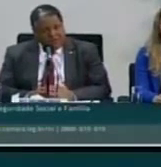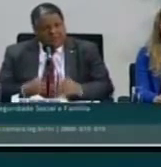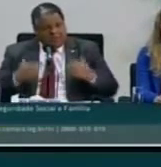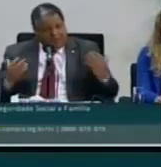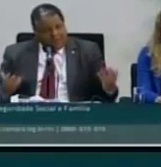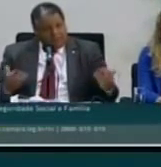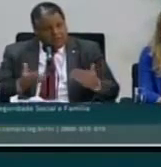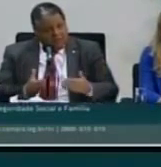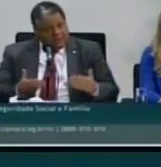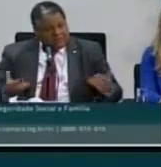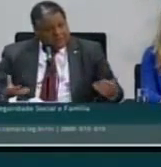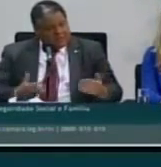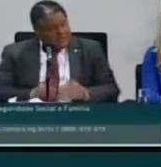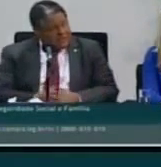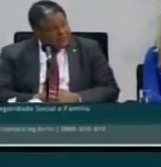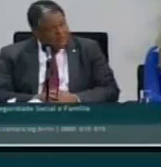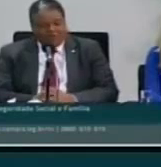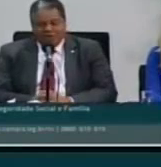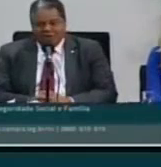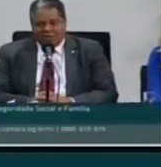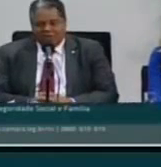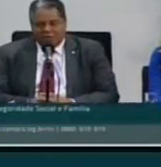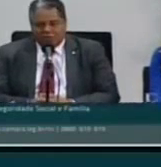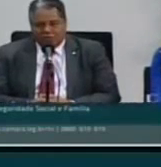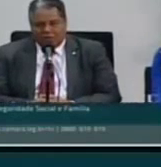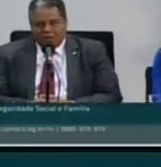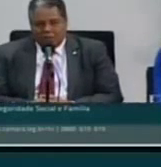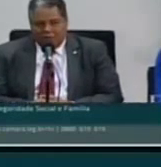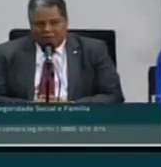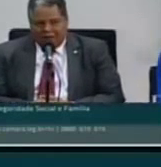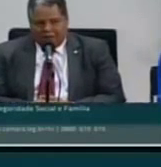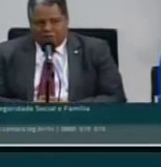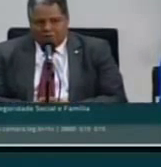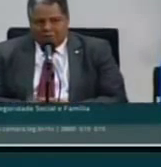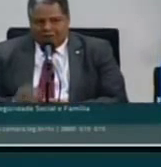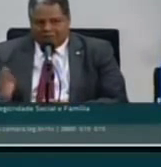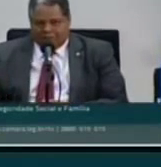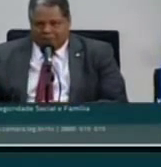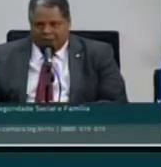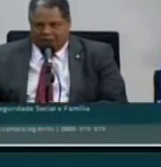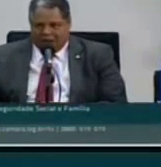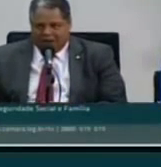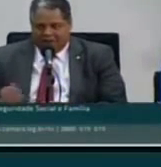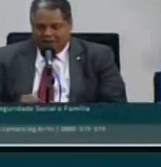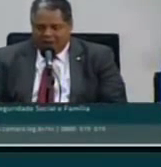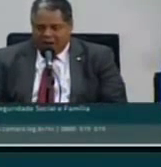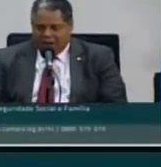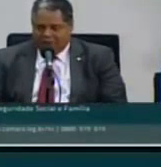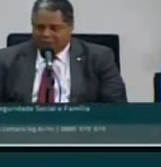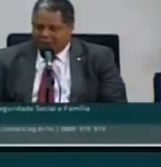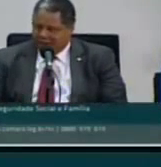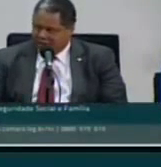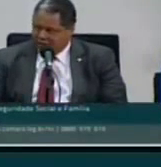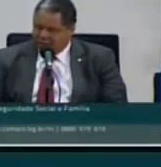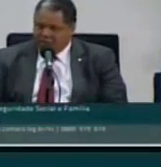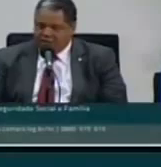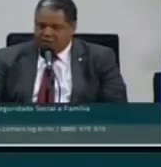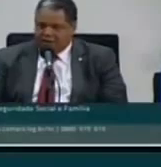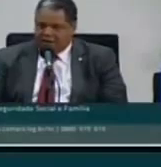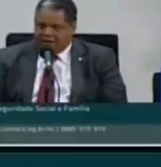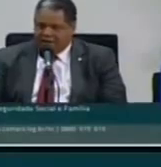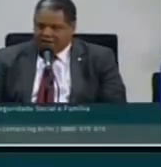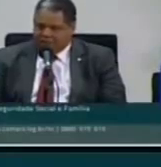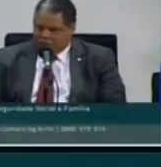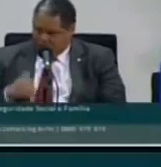mais significativo por ter ocorrido no momento que as forças italianas e alemães venciam o confronto, dominando quase todo